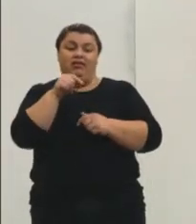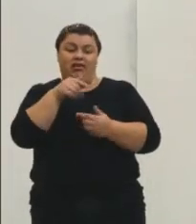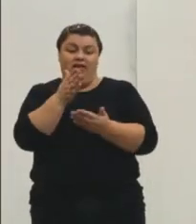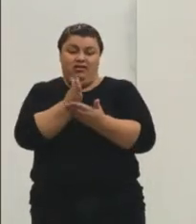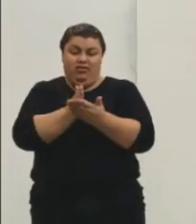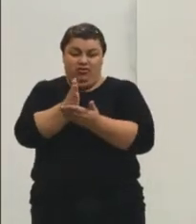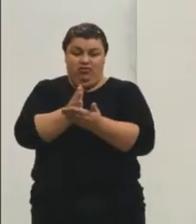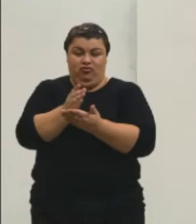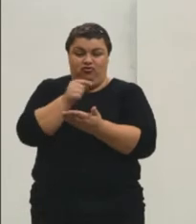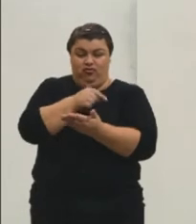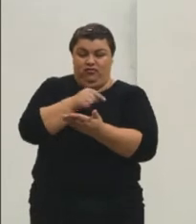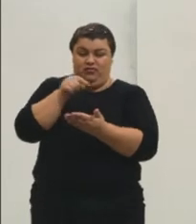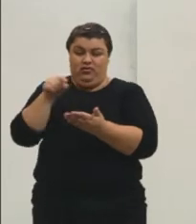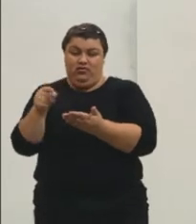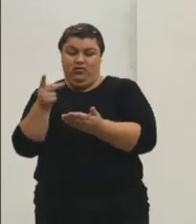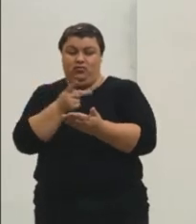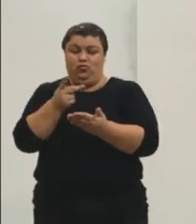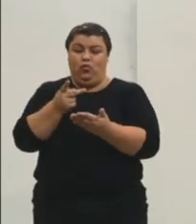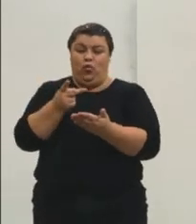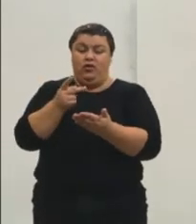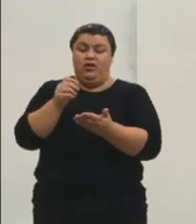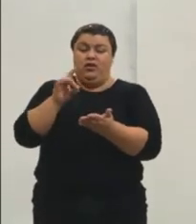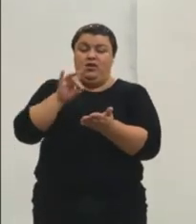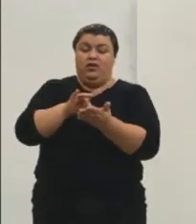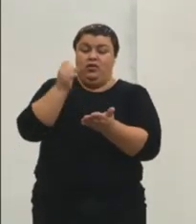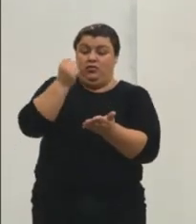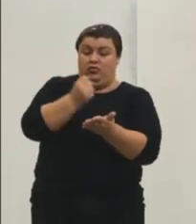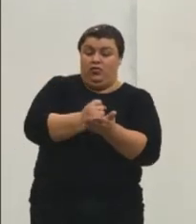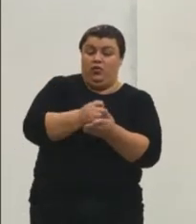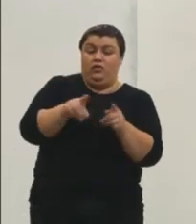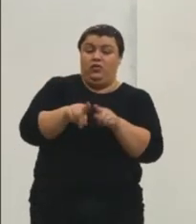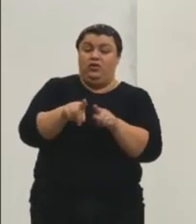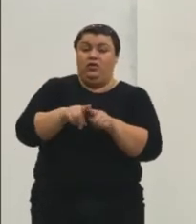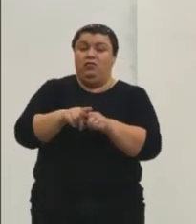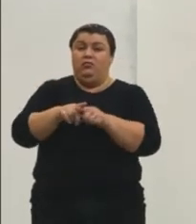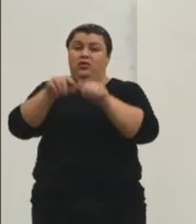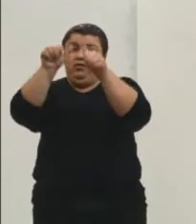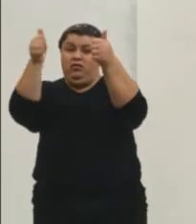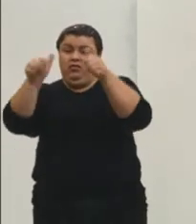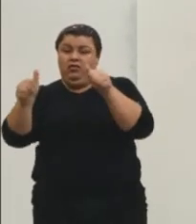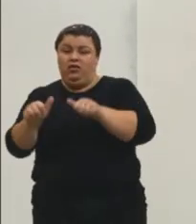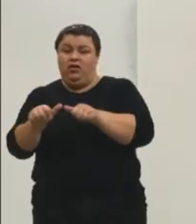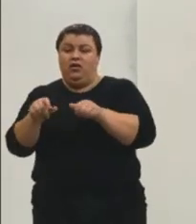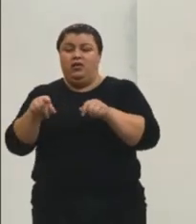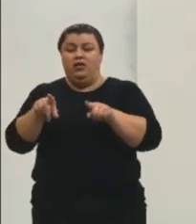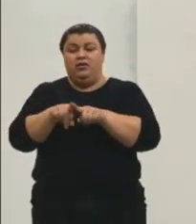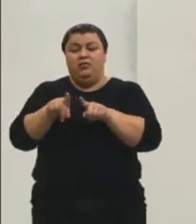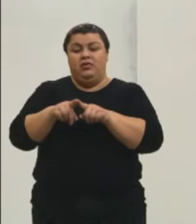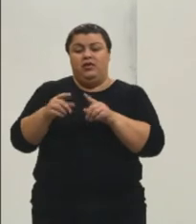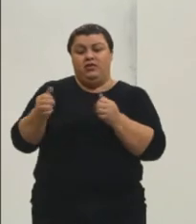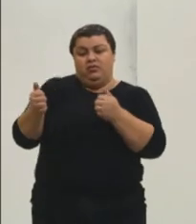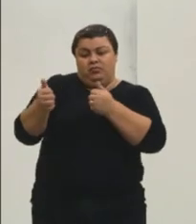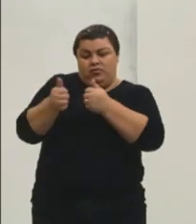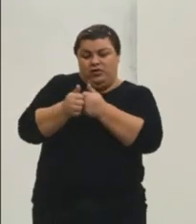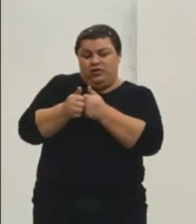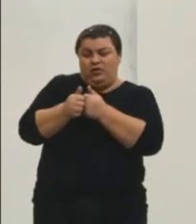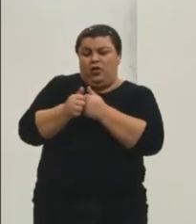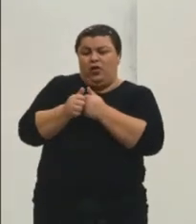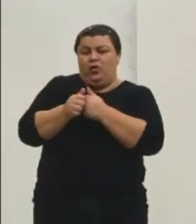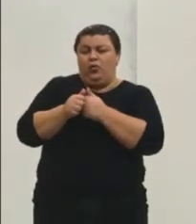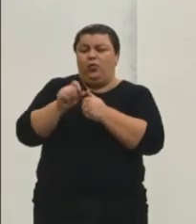divisão entre monumento e Documento ela tem também as suas proximidades que quando o historiador